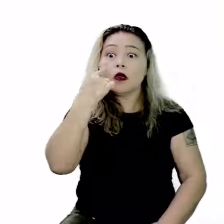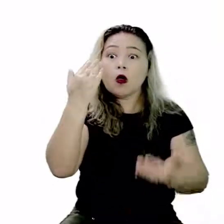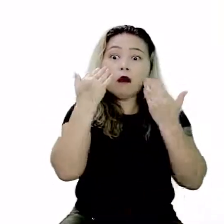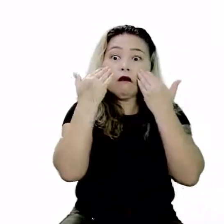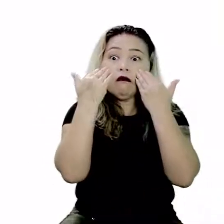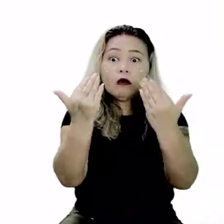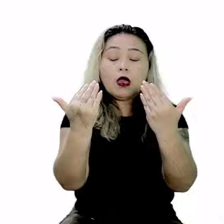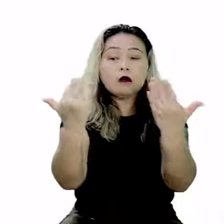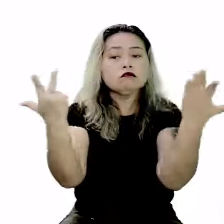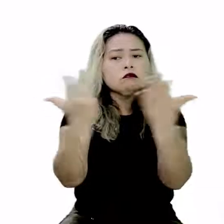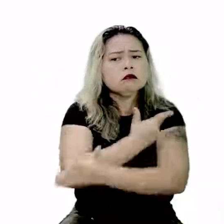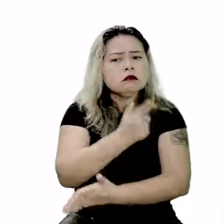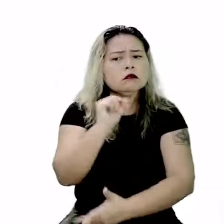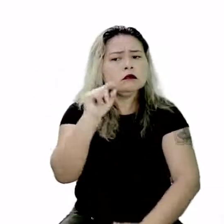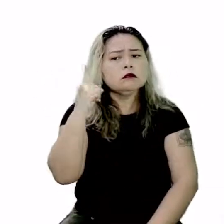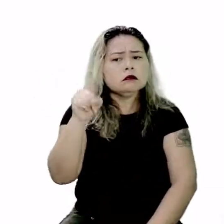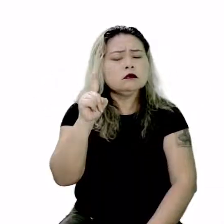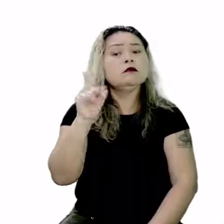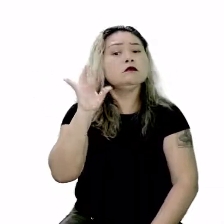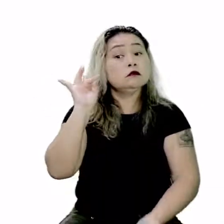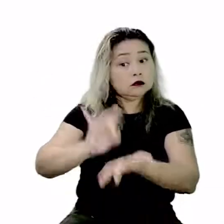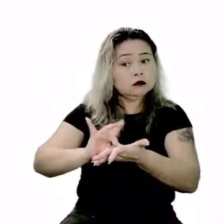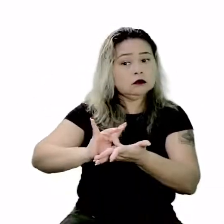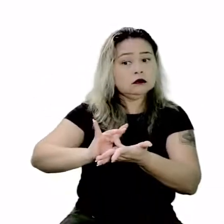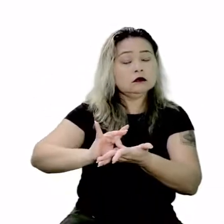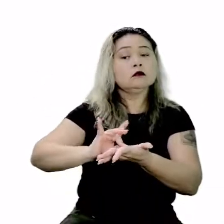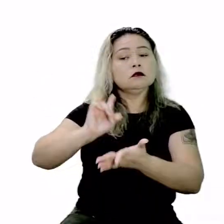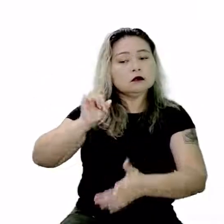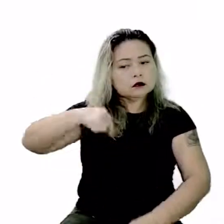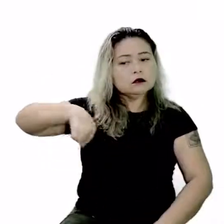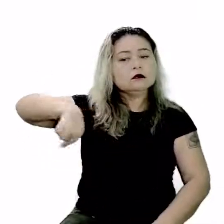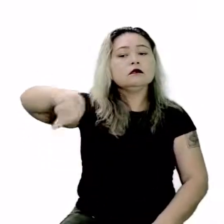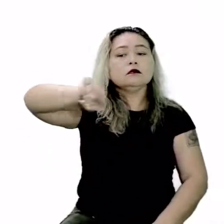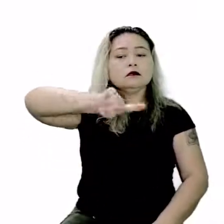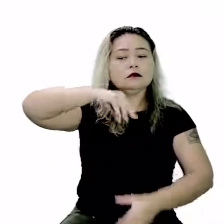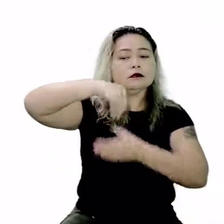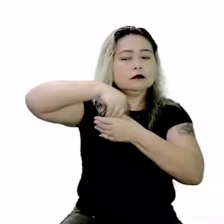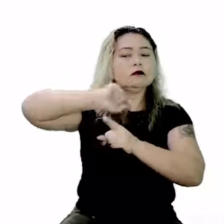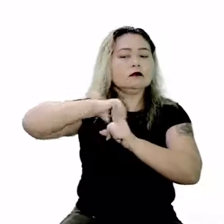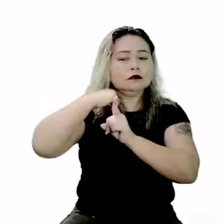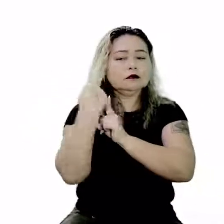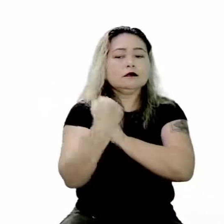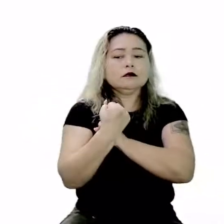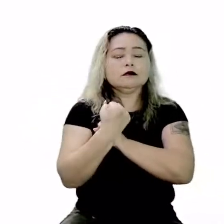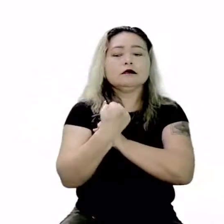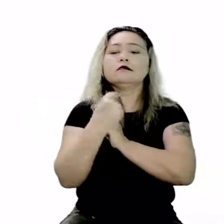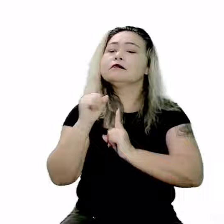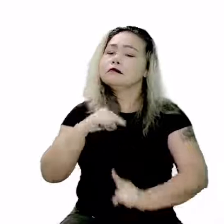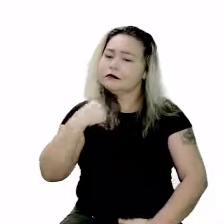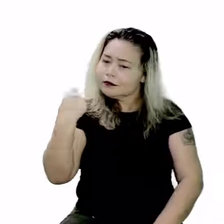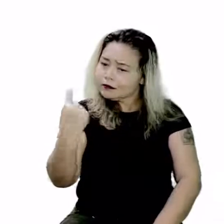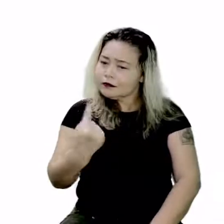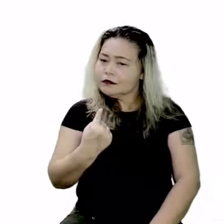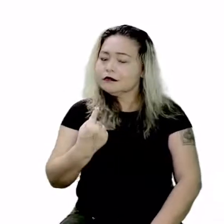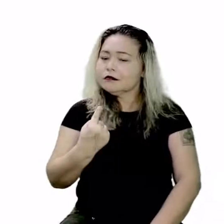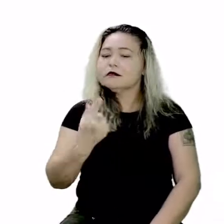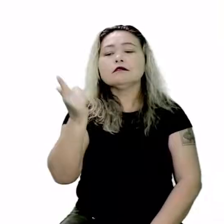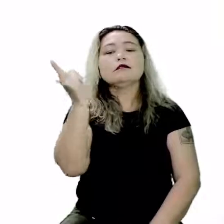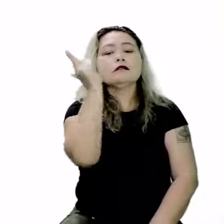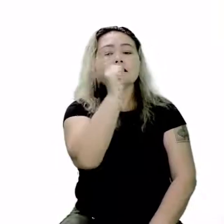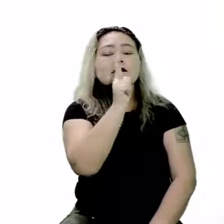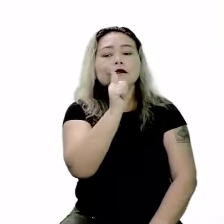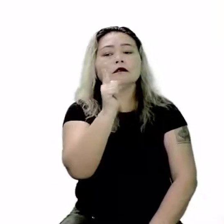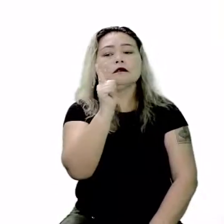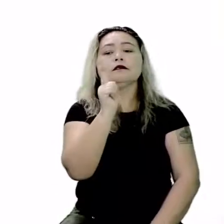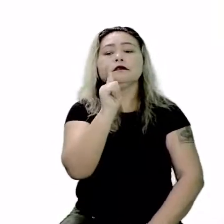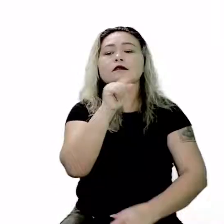isso acontecer e que aconteceu em nossa sociedade, nós já